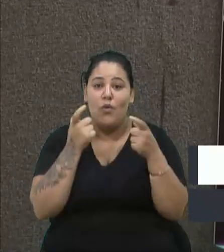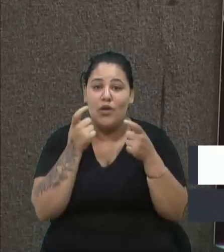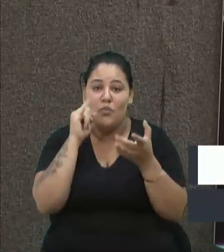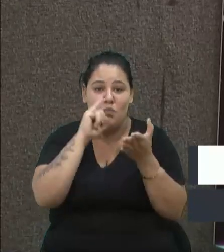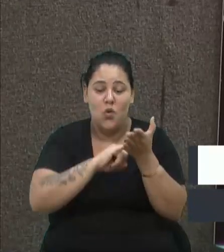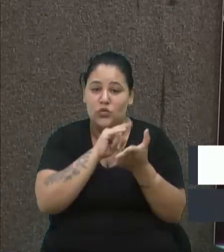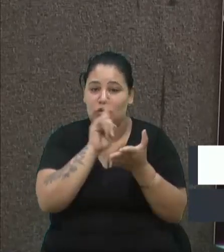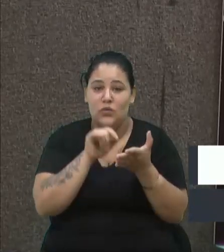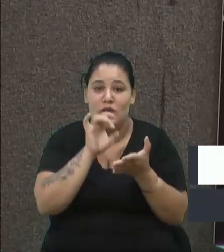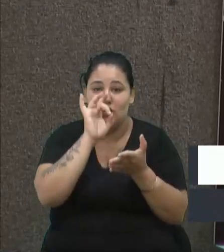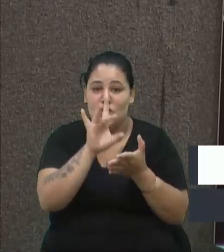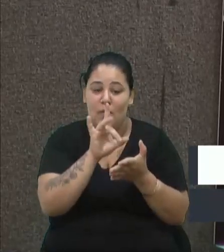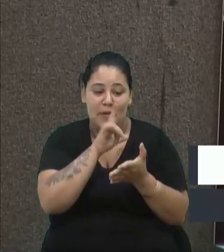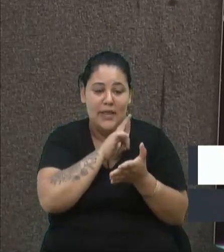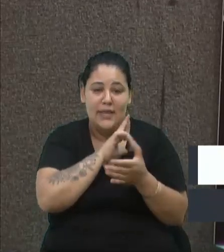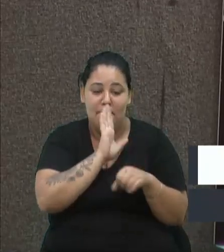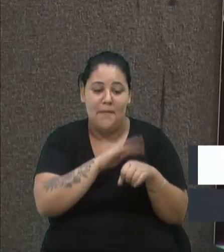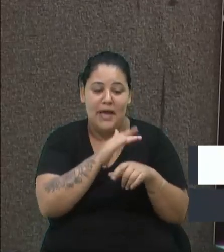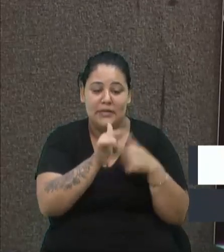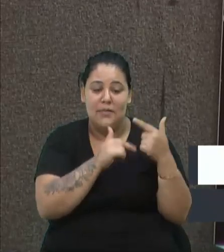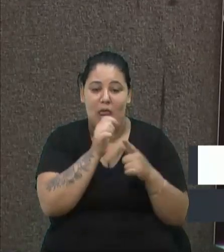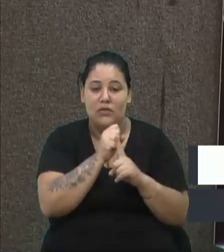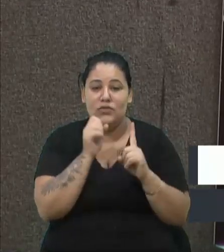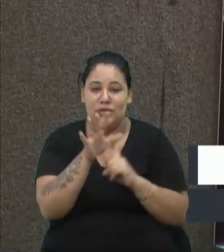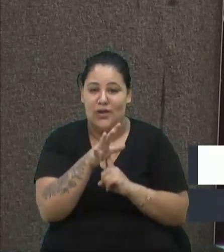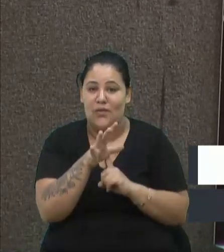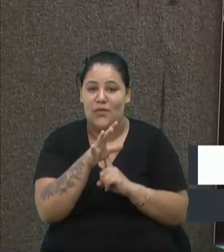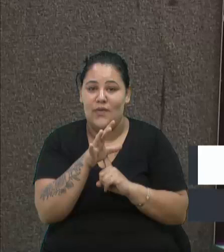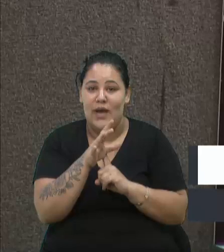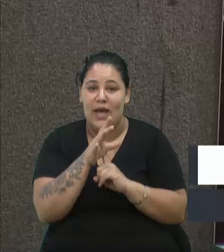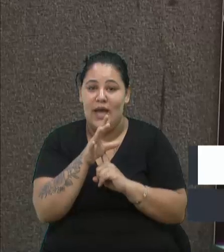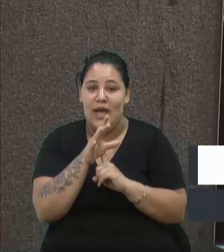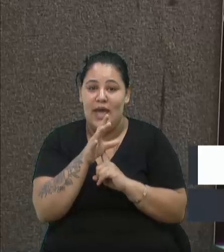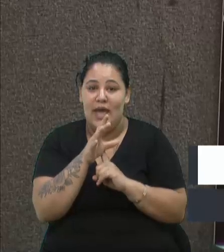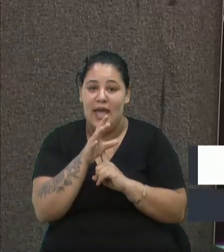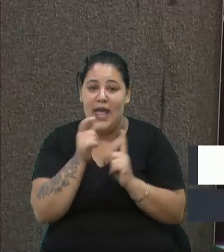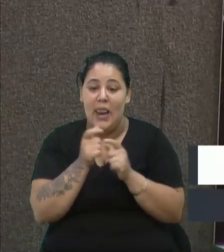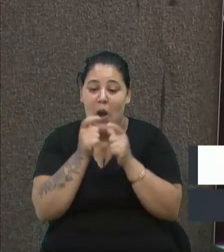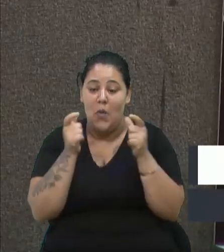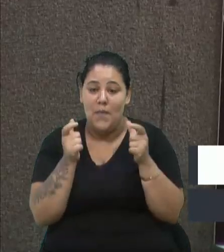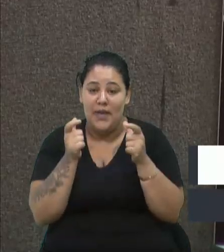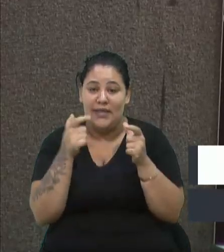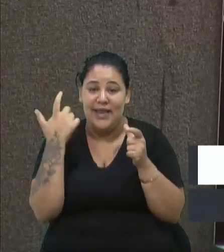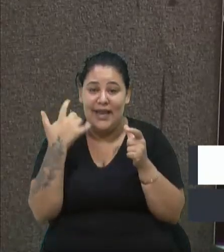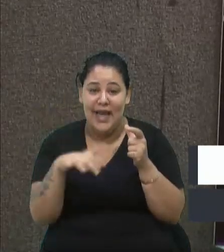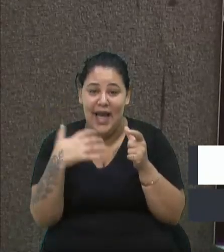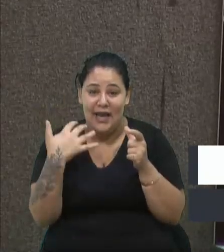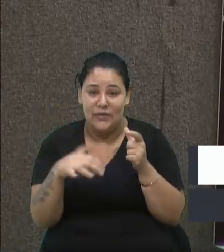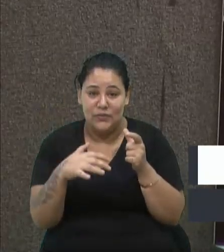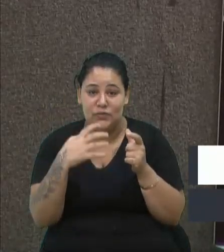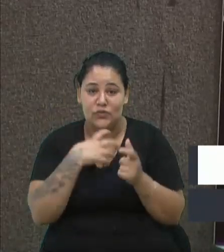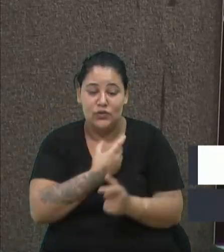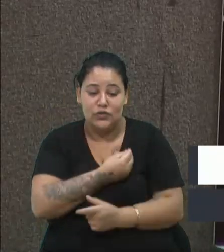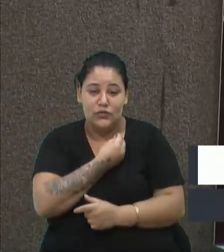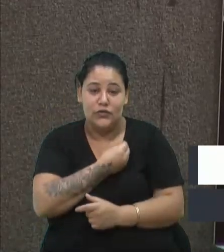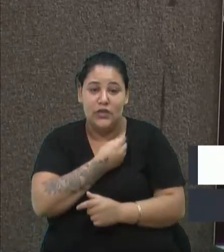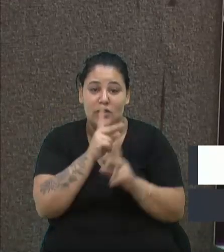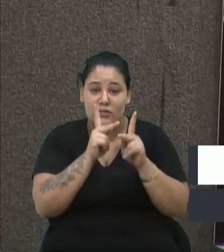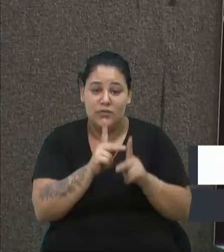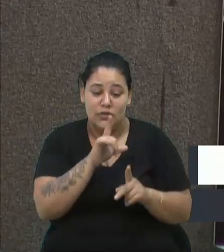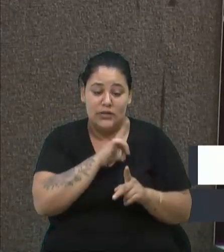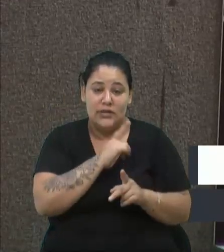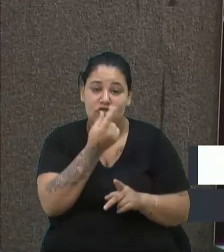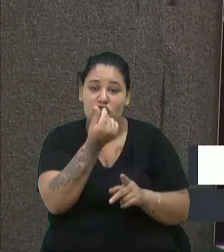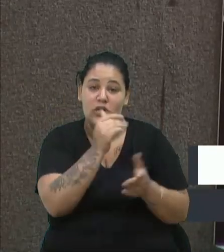só para gerar mais serviços sociais. Na verdade, ele aumenta o custo de vida das pessoas. As pessoas têm que ter o seu dinheiro na sua